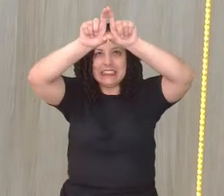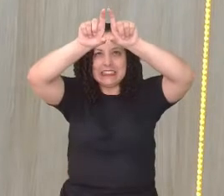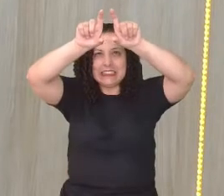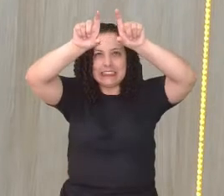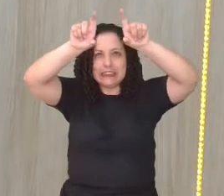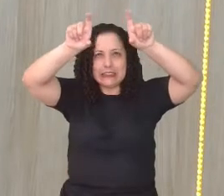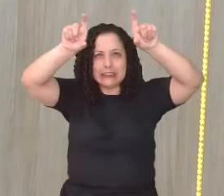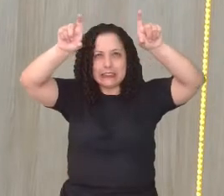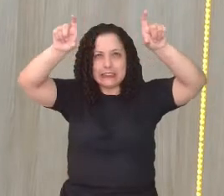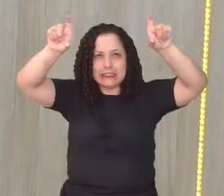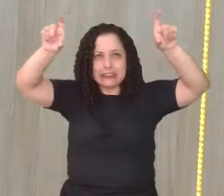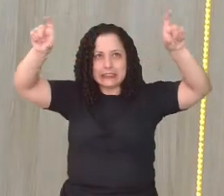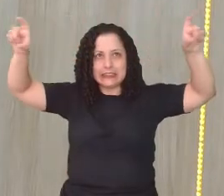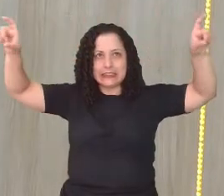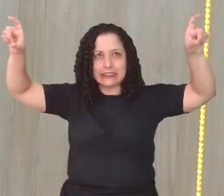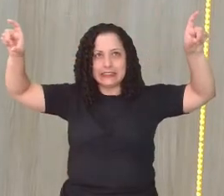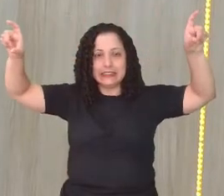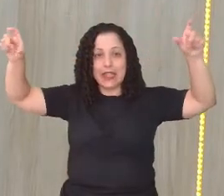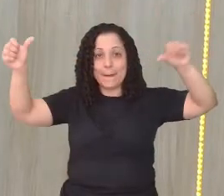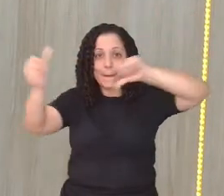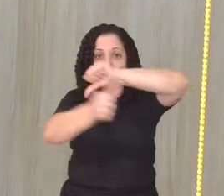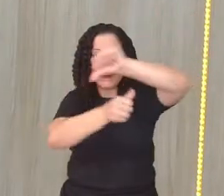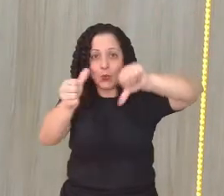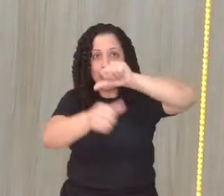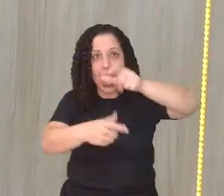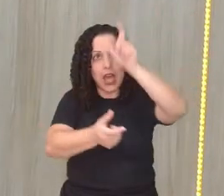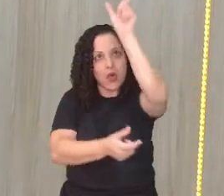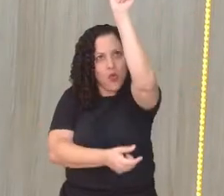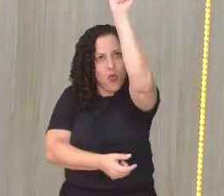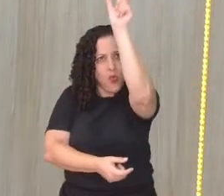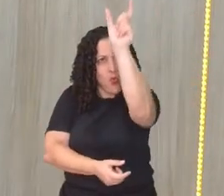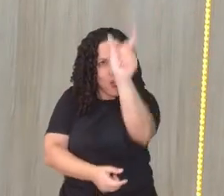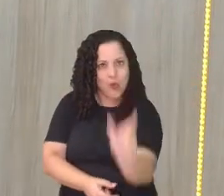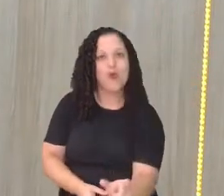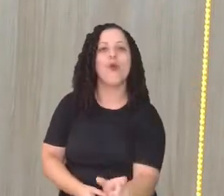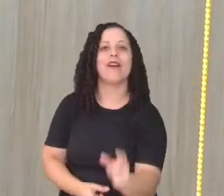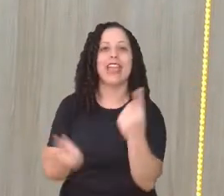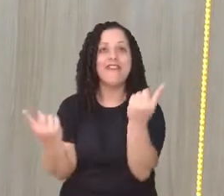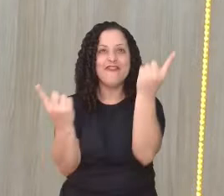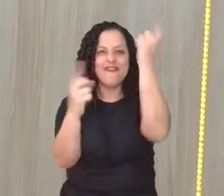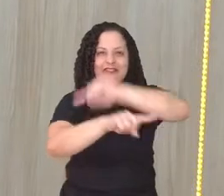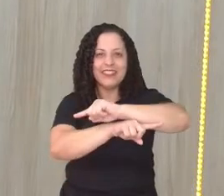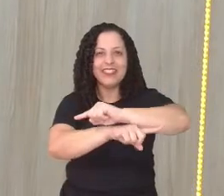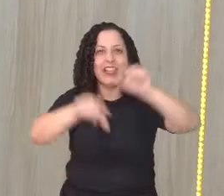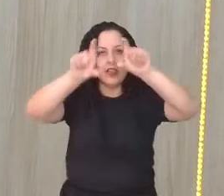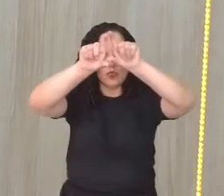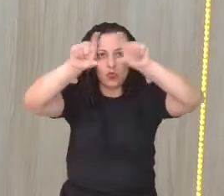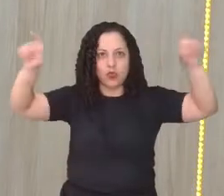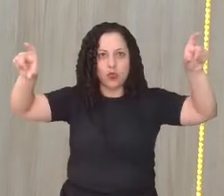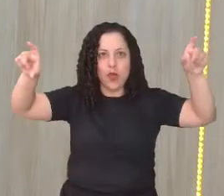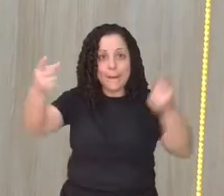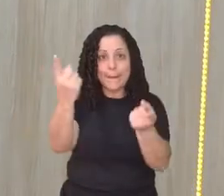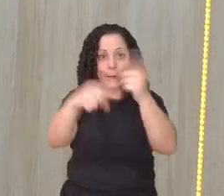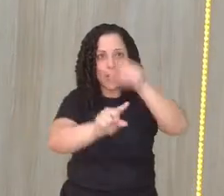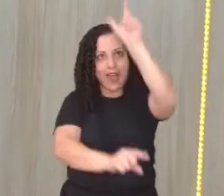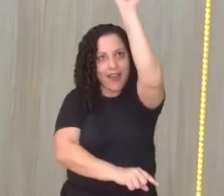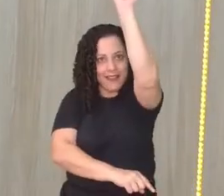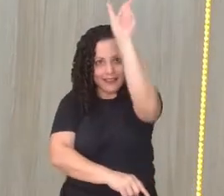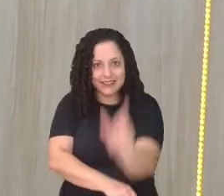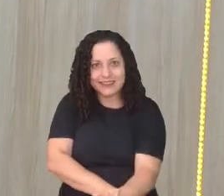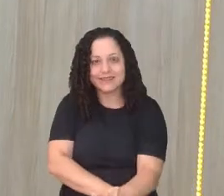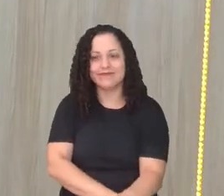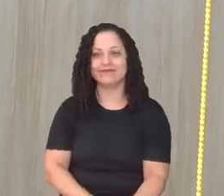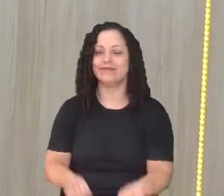assim, estaria, vamos dizer, em pé, né? Apenas uma coluna. E aqui é a